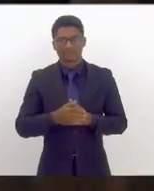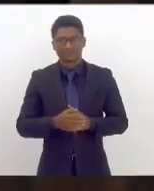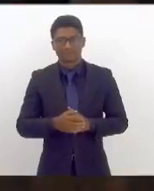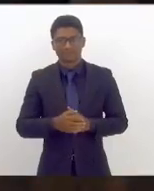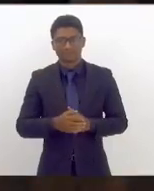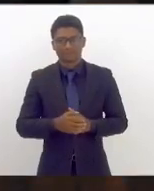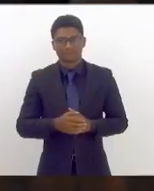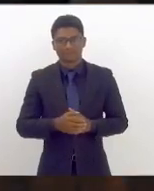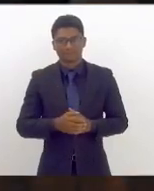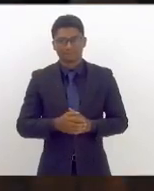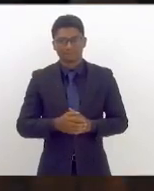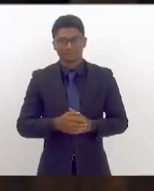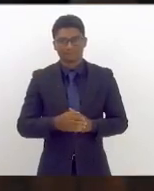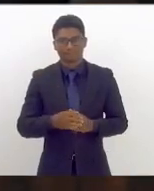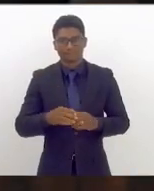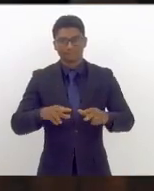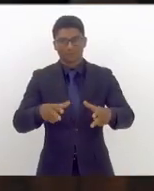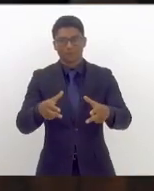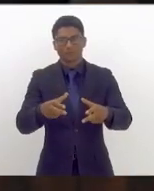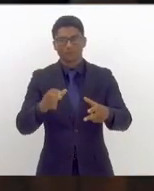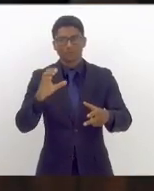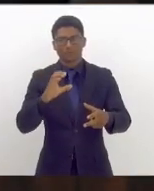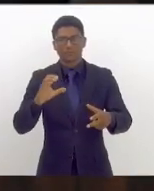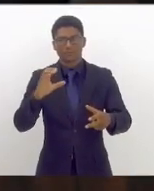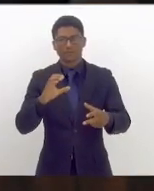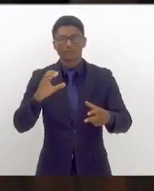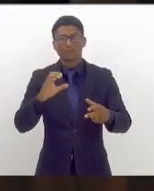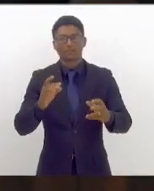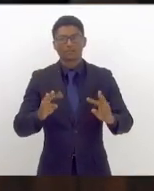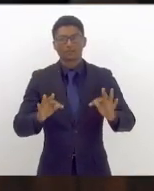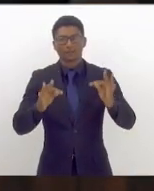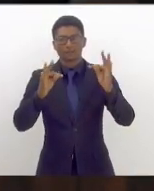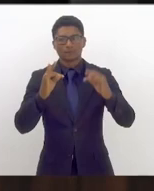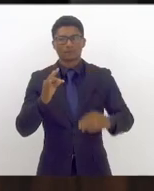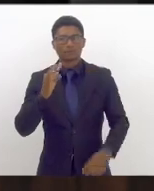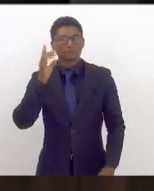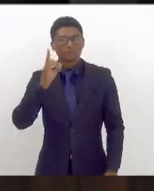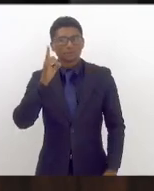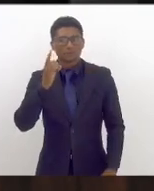pela comissão de ciências tecnologia Deputado valdec Carneiro